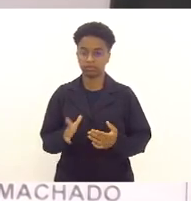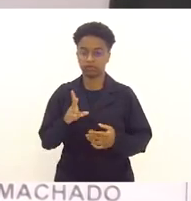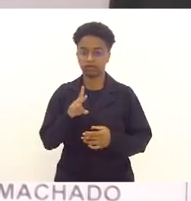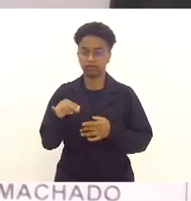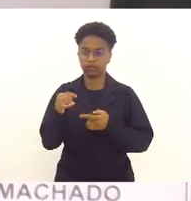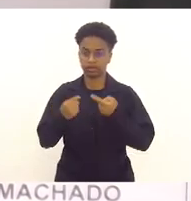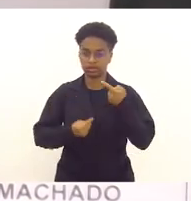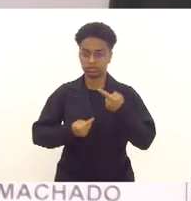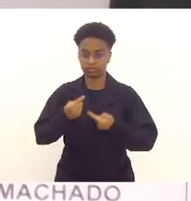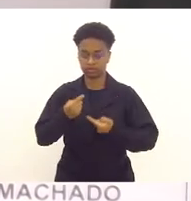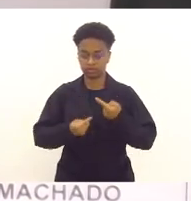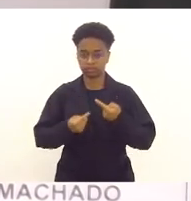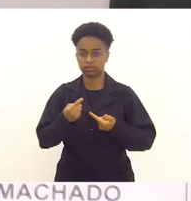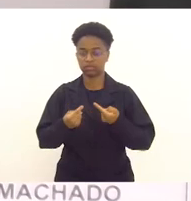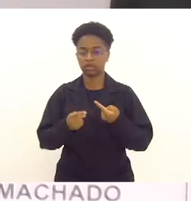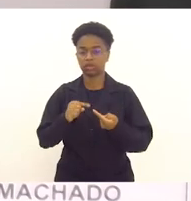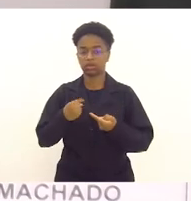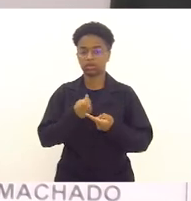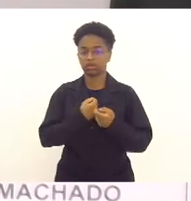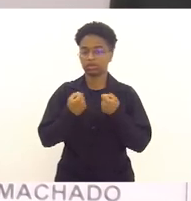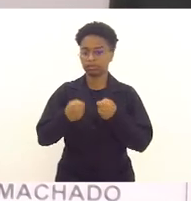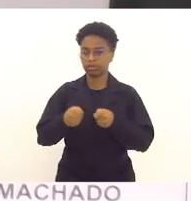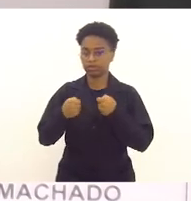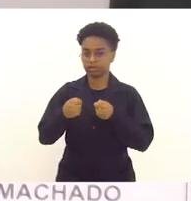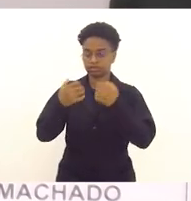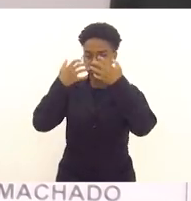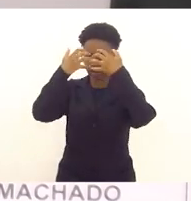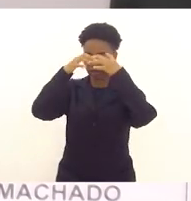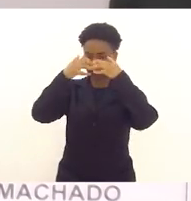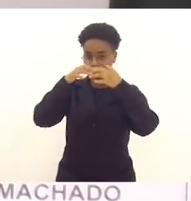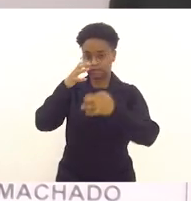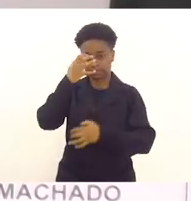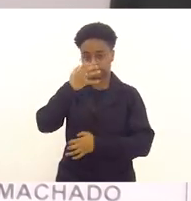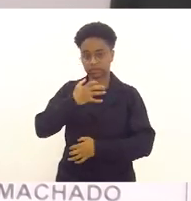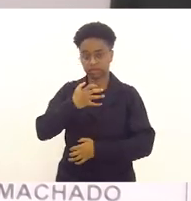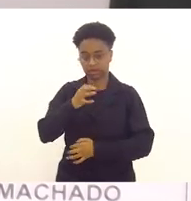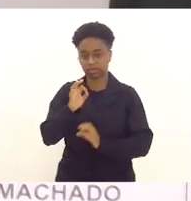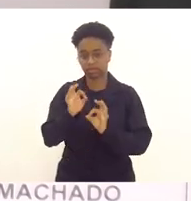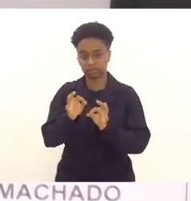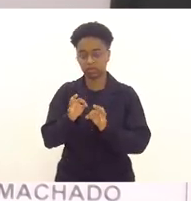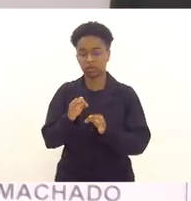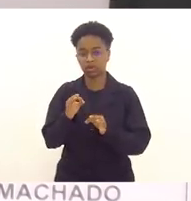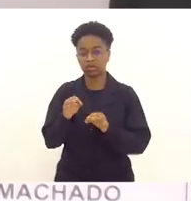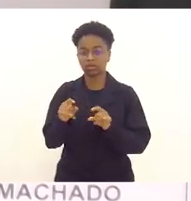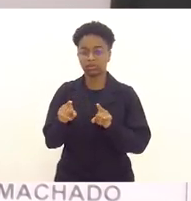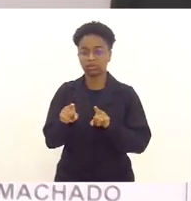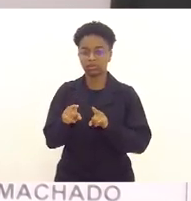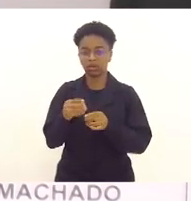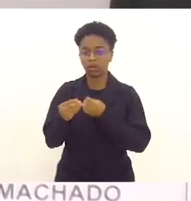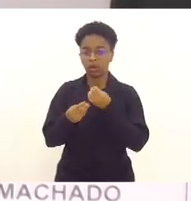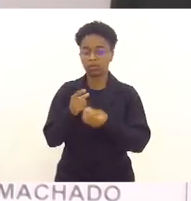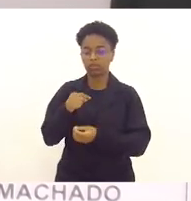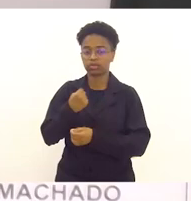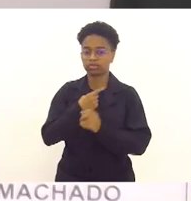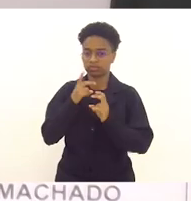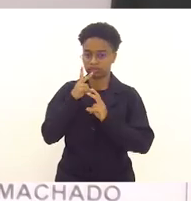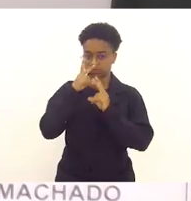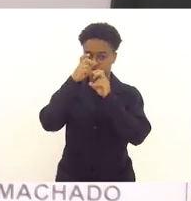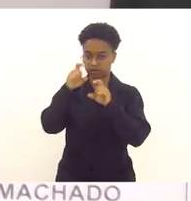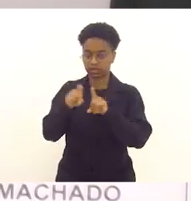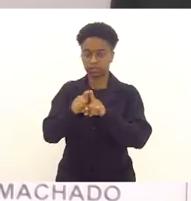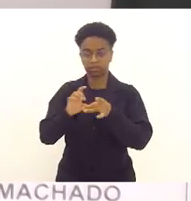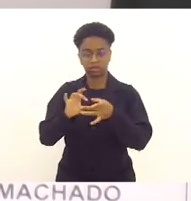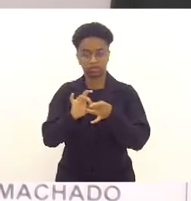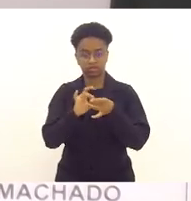debater muito que a gente possa refletir com seriedade né da força que nós temos e